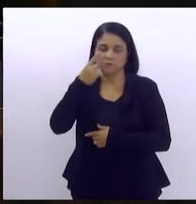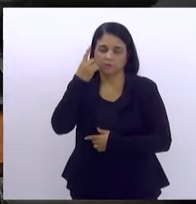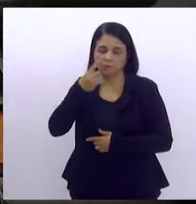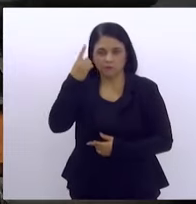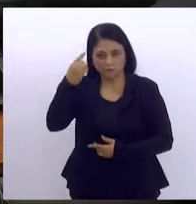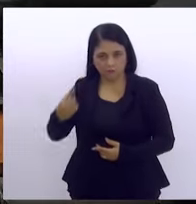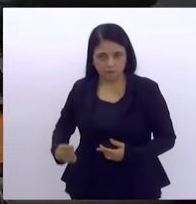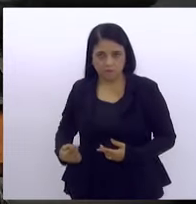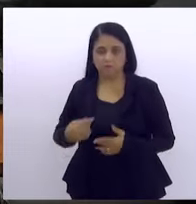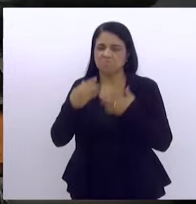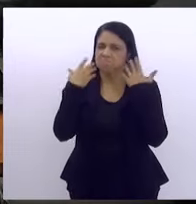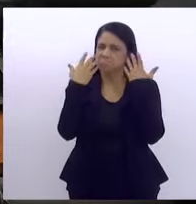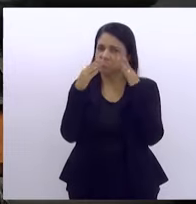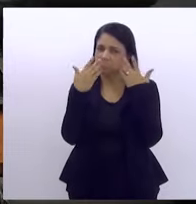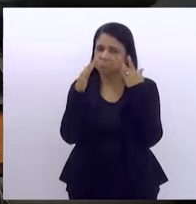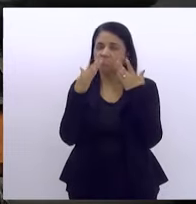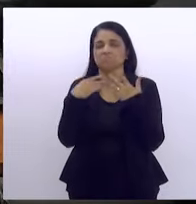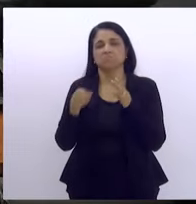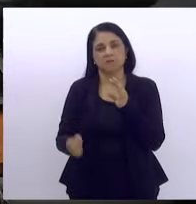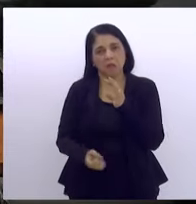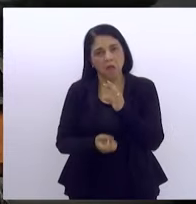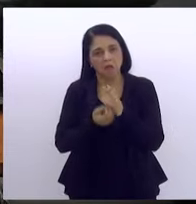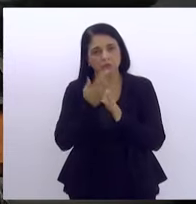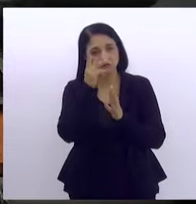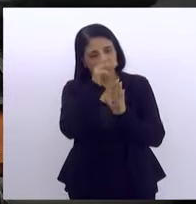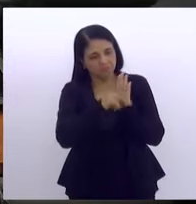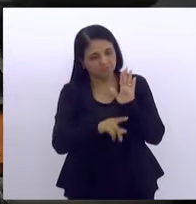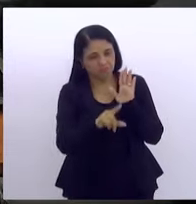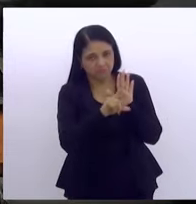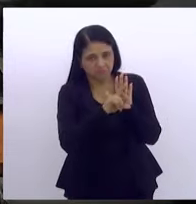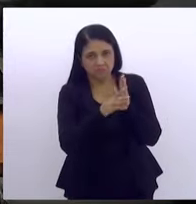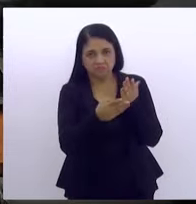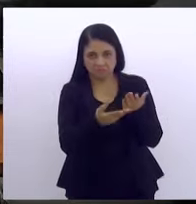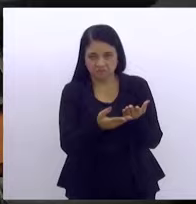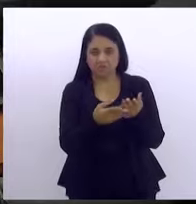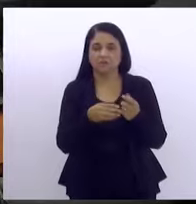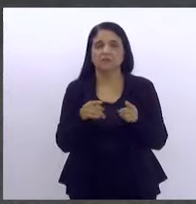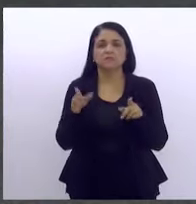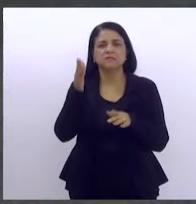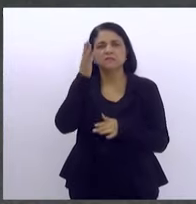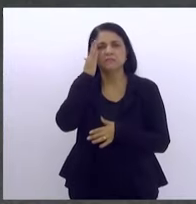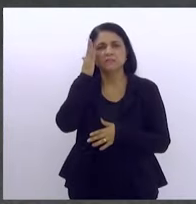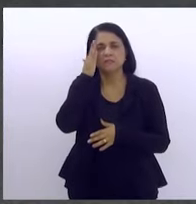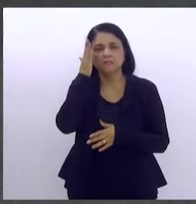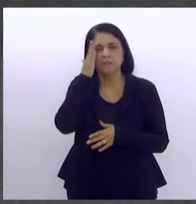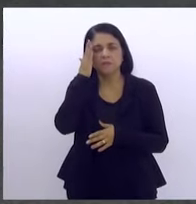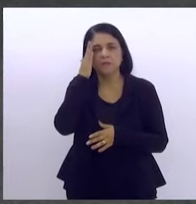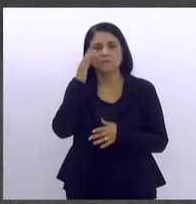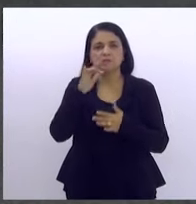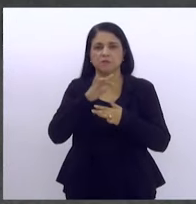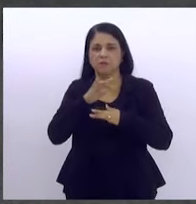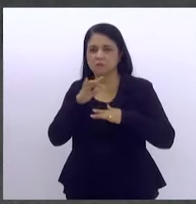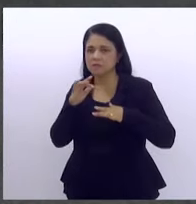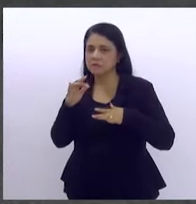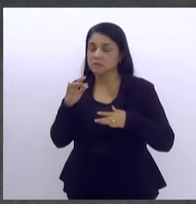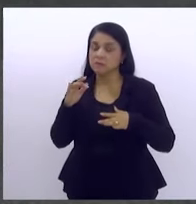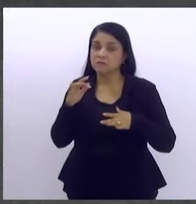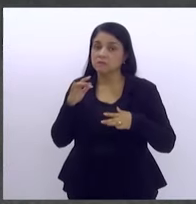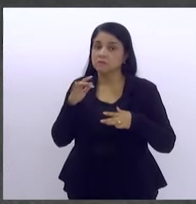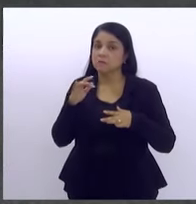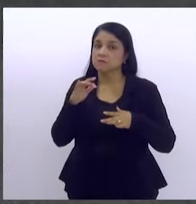brevemente, parabenizar Vossa Excelência pela autoria da propositura. Nós sabemos que as redes públicas